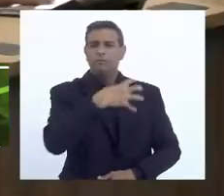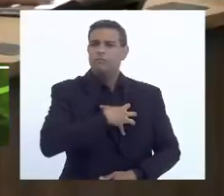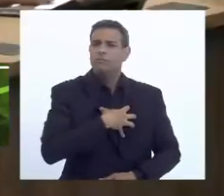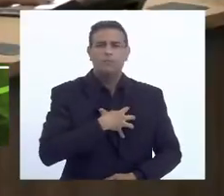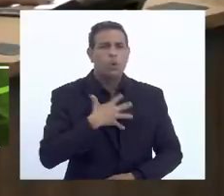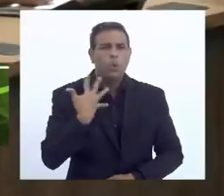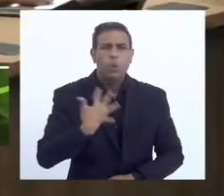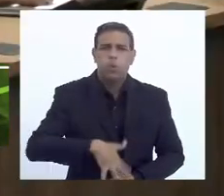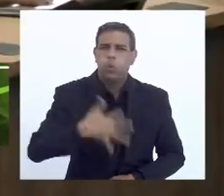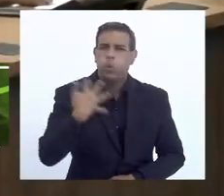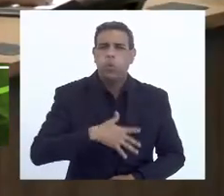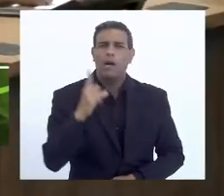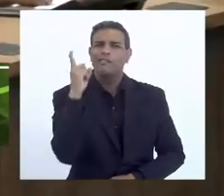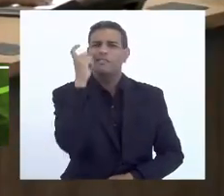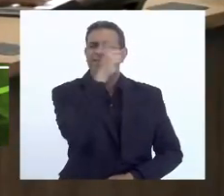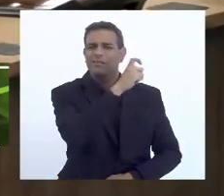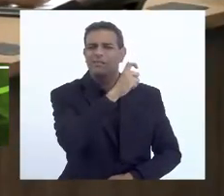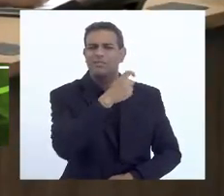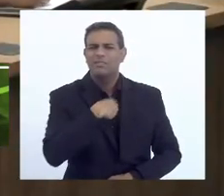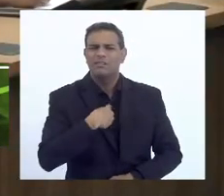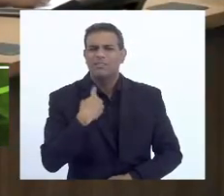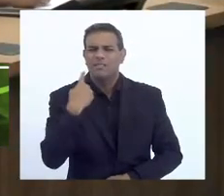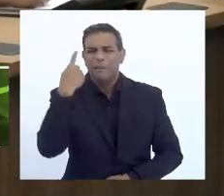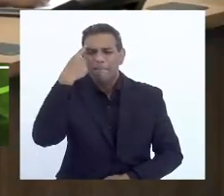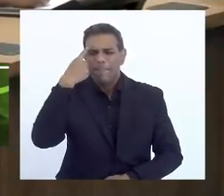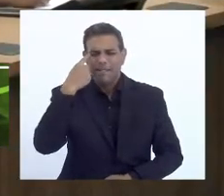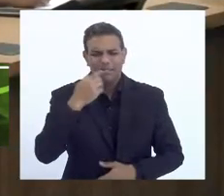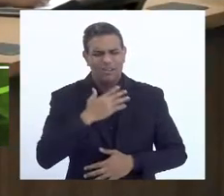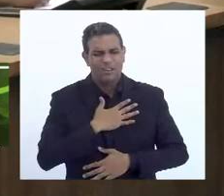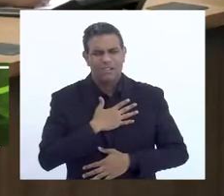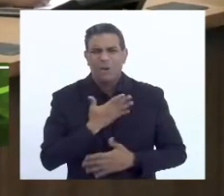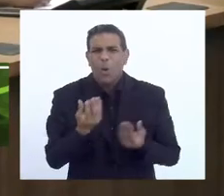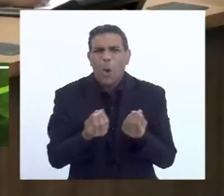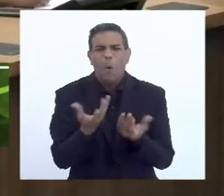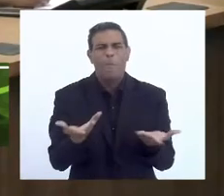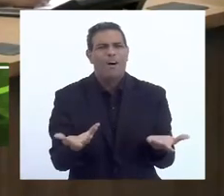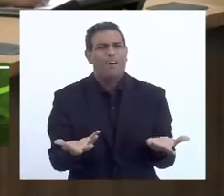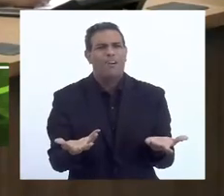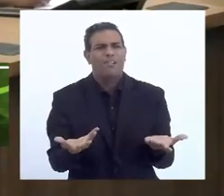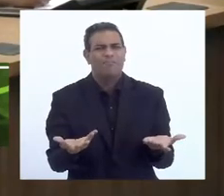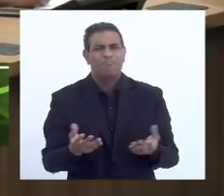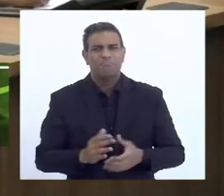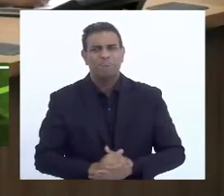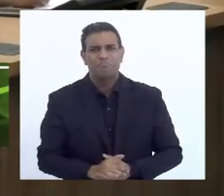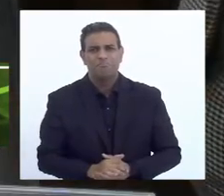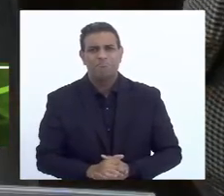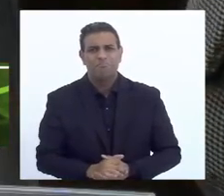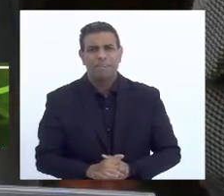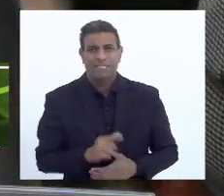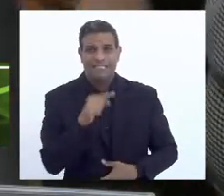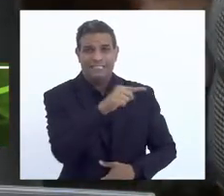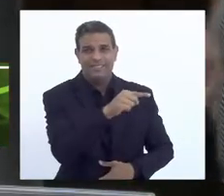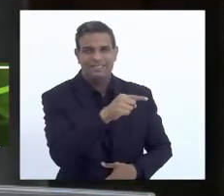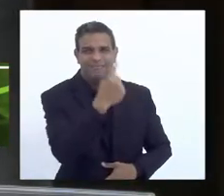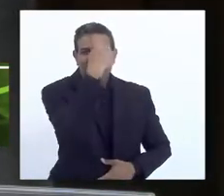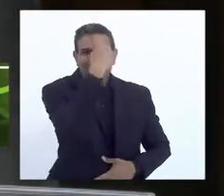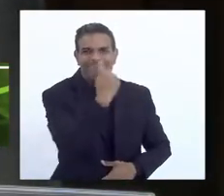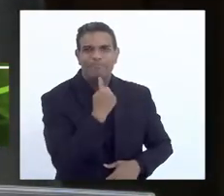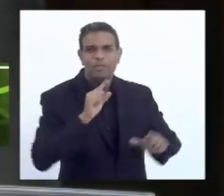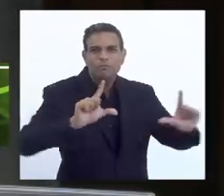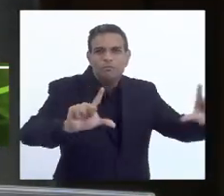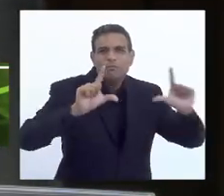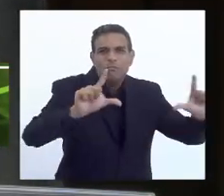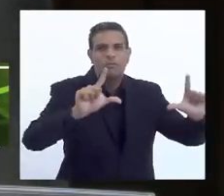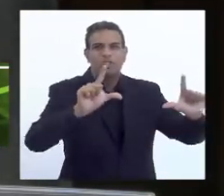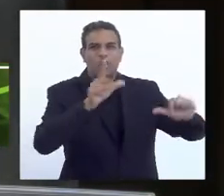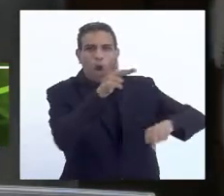muito difícil. Eu cheguei a questionar, mas em determinado momento, né, e aquela imagem, né, ou seja,